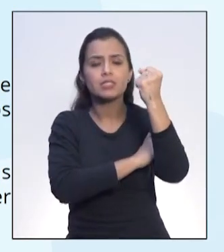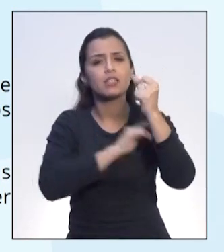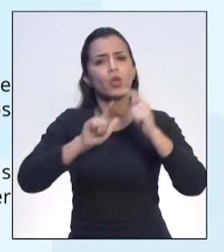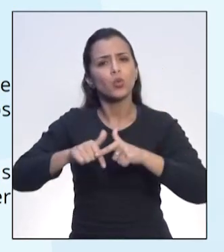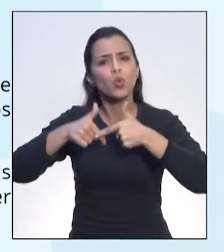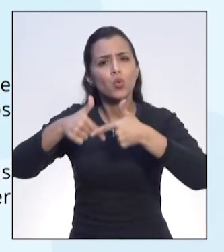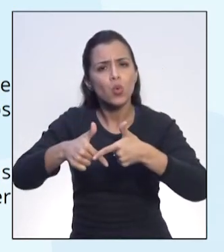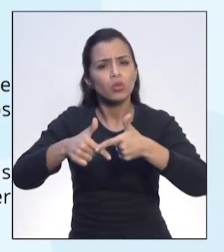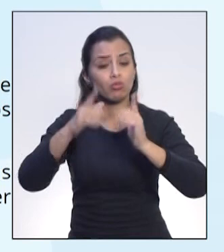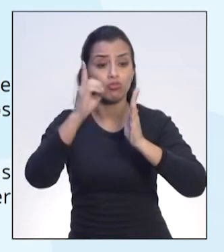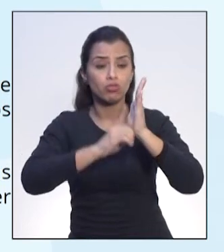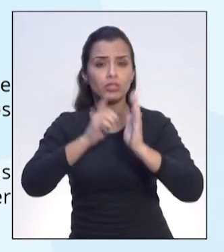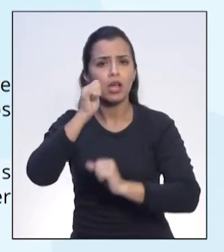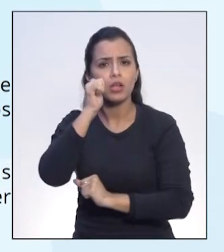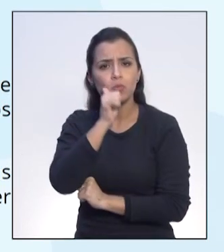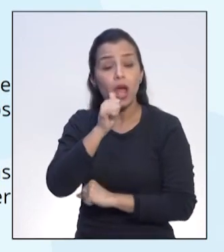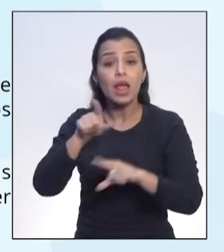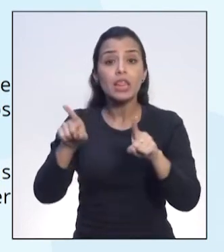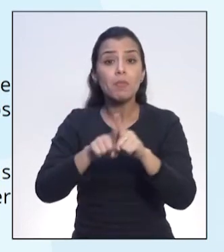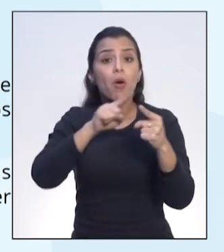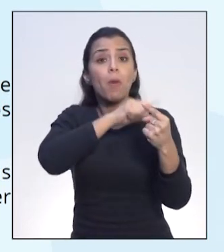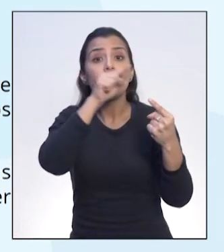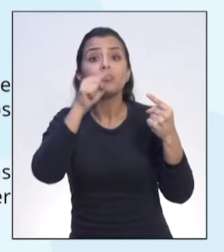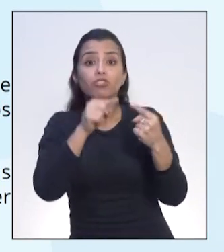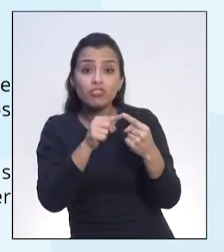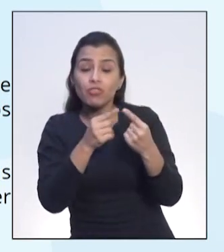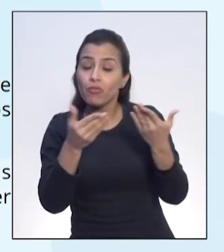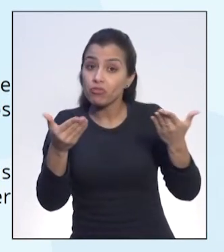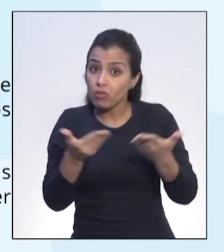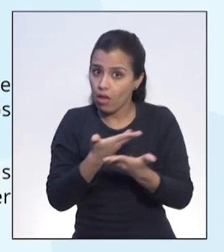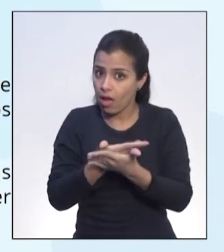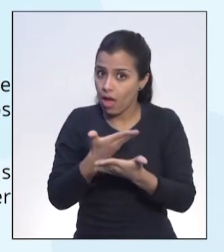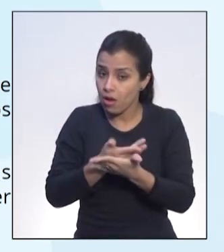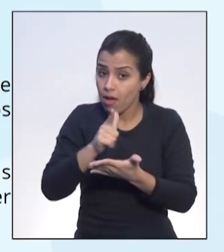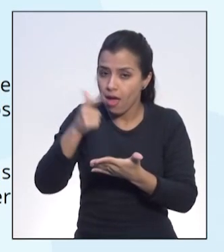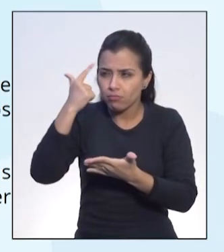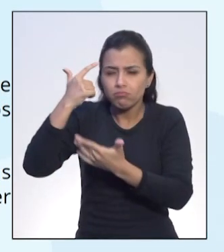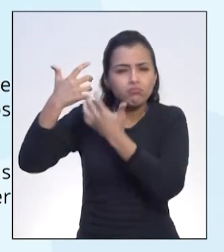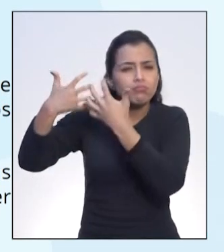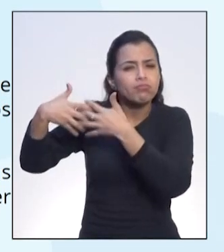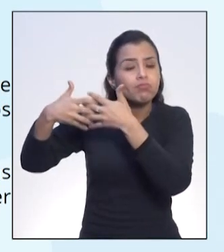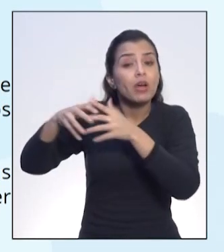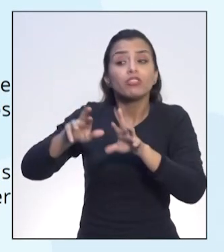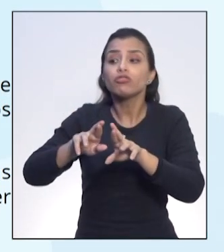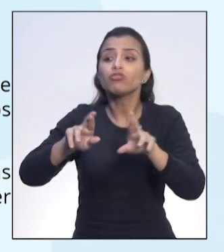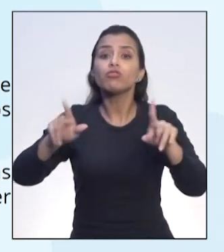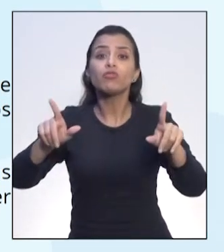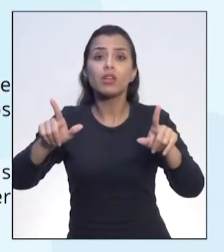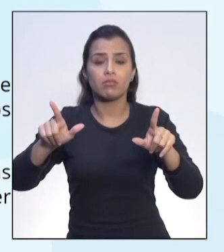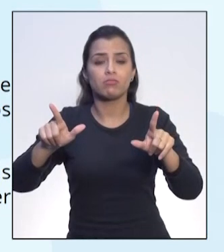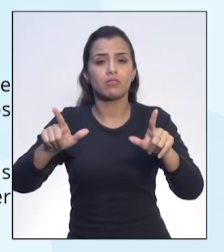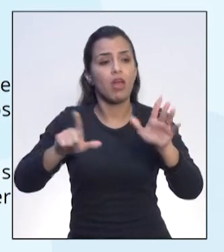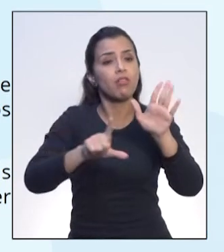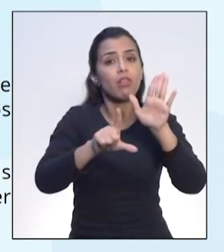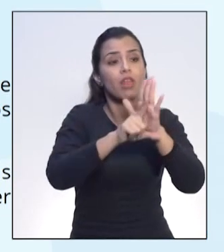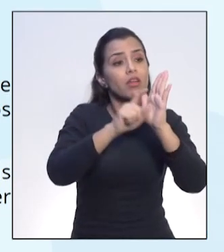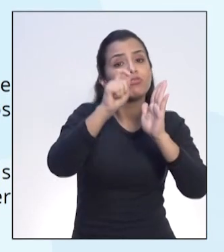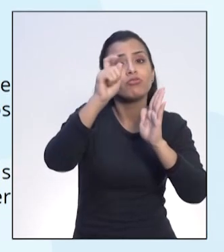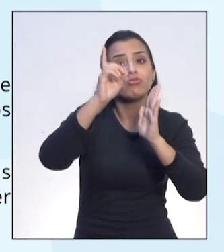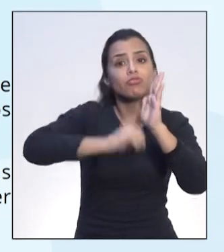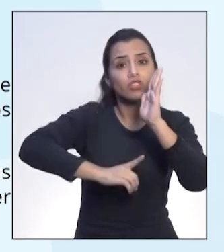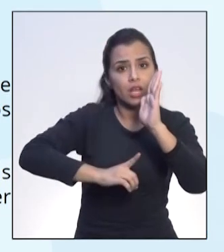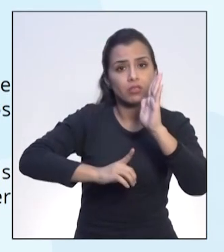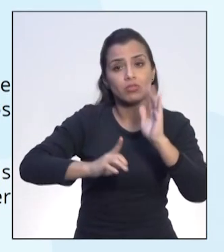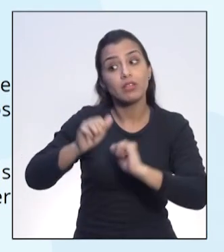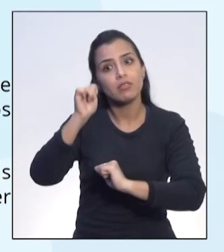das mulheres. E os objetivos dessa aula é refletir sobre a diferença de garantia dos direitos das mulheres